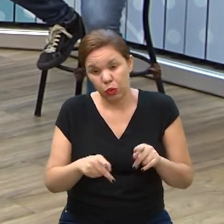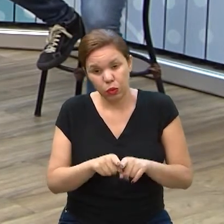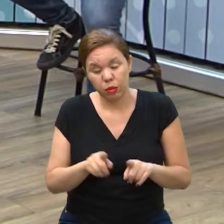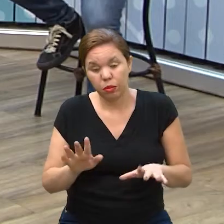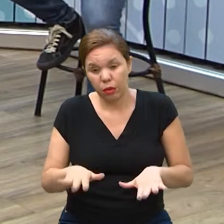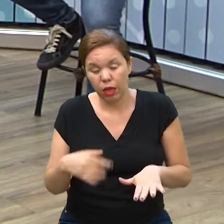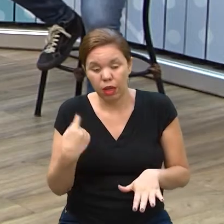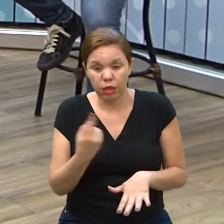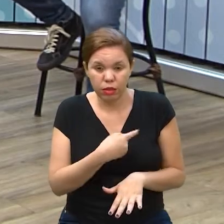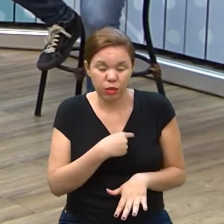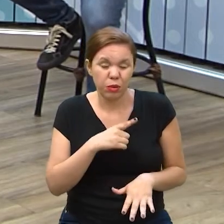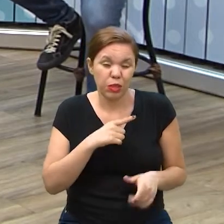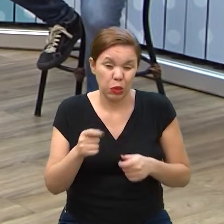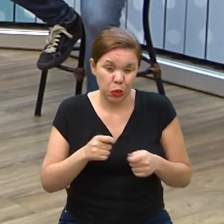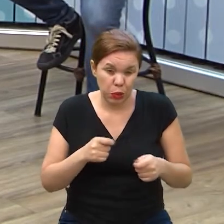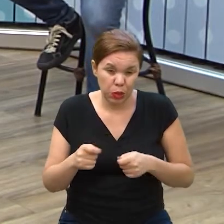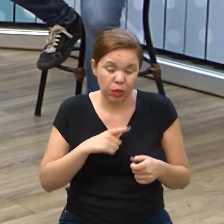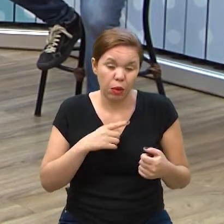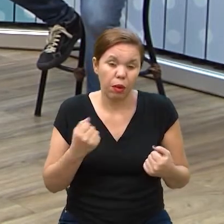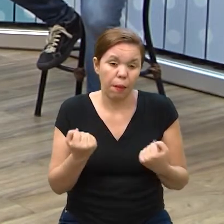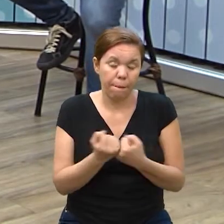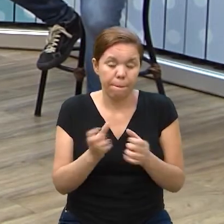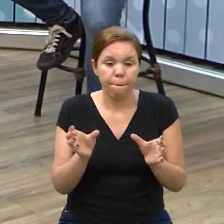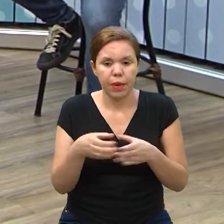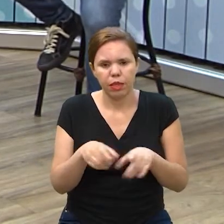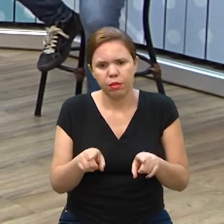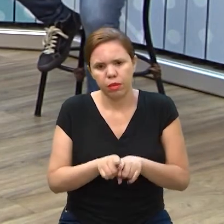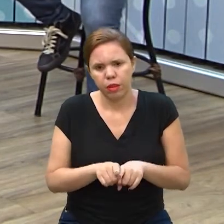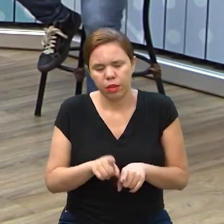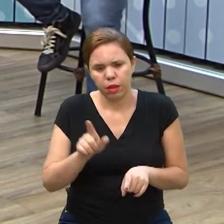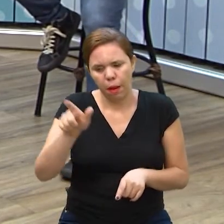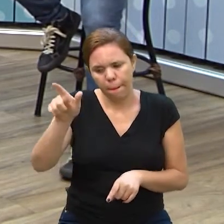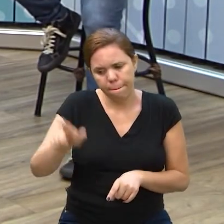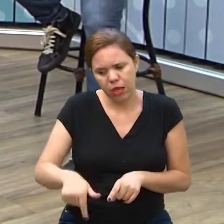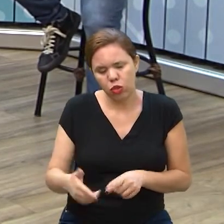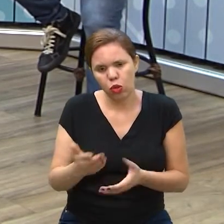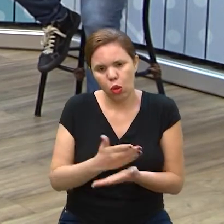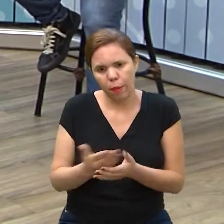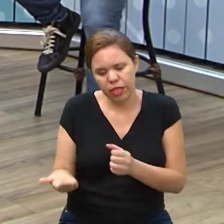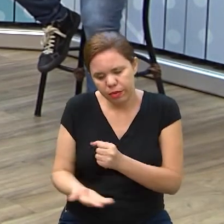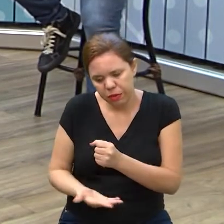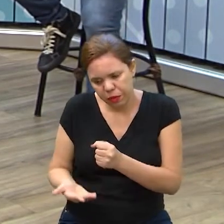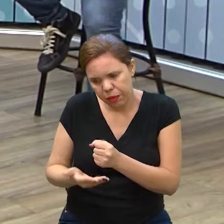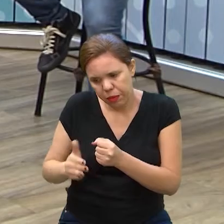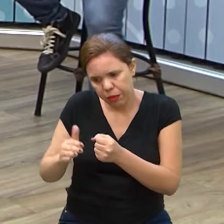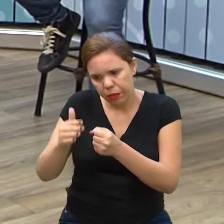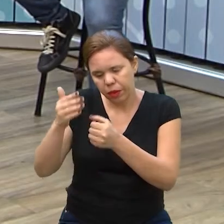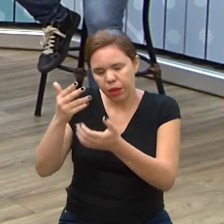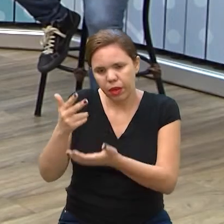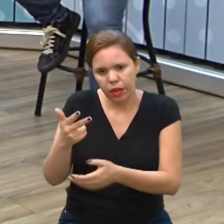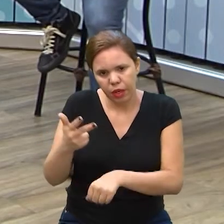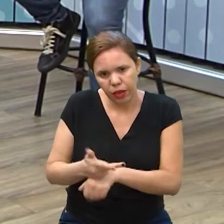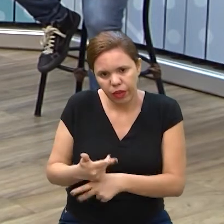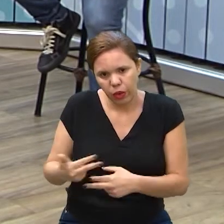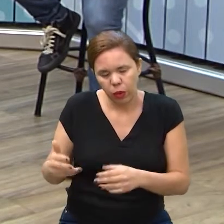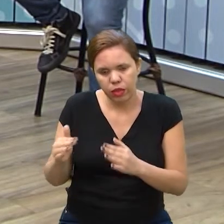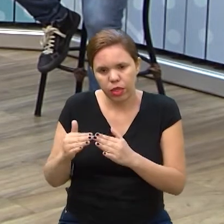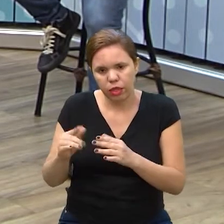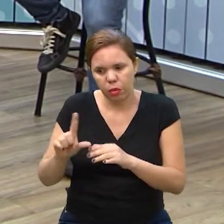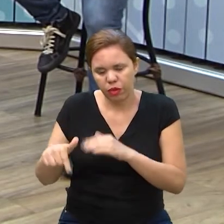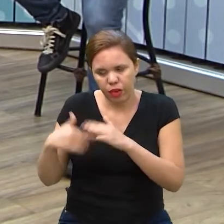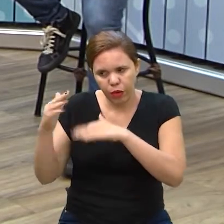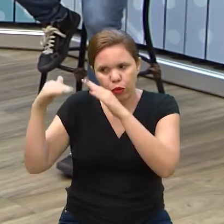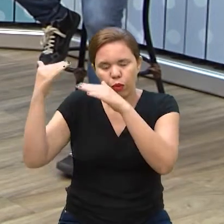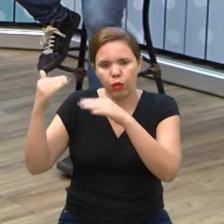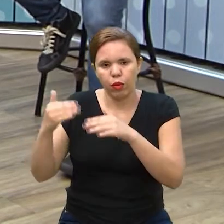que ter um bom amparo, né? De uma assessoria. E o influenciador, normalmente, ele começa pequeno, né? Ele vai começar ali gravando as coisas caseiramente